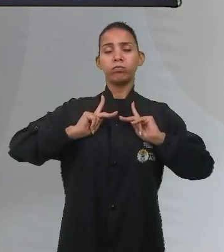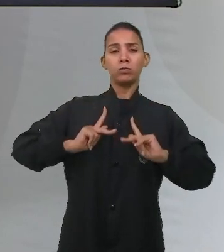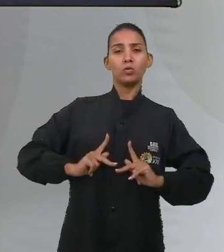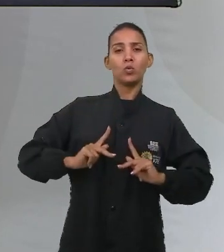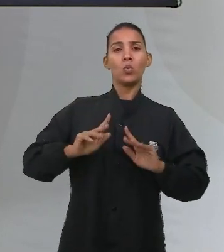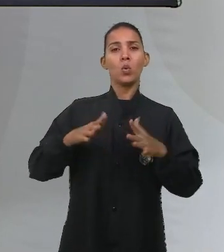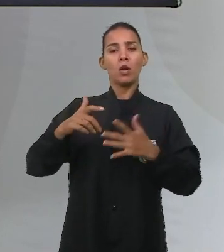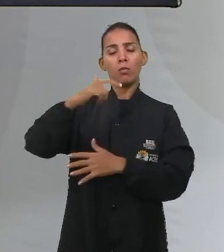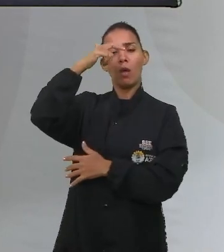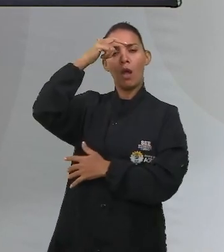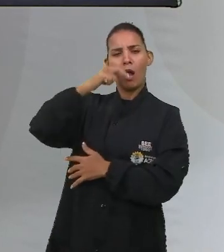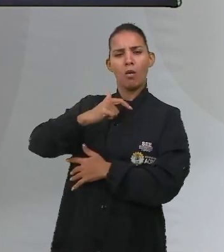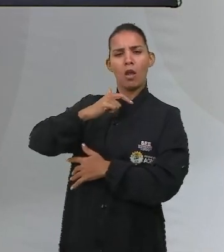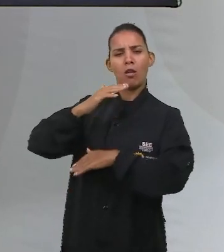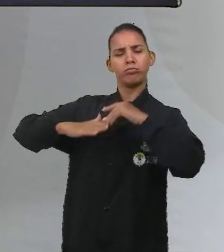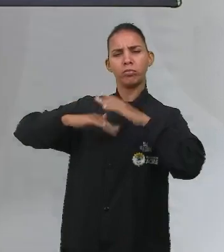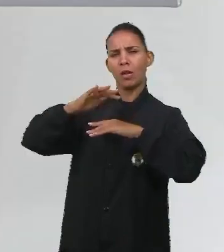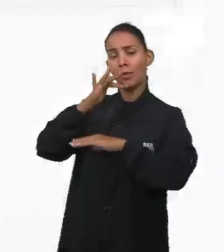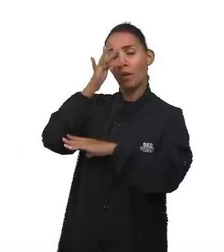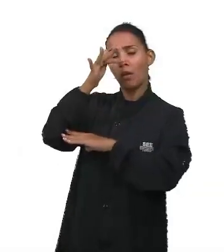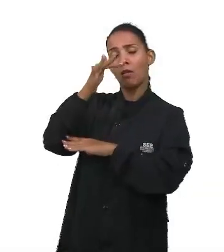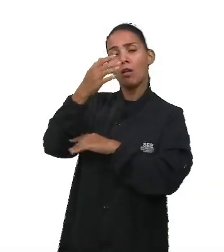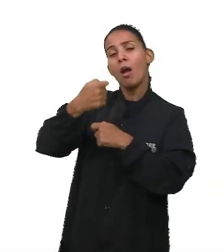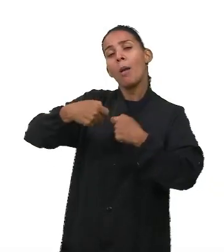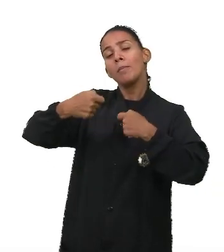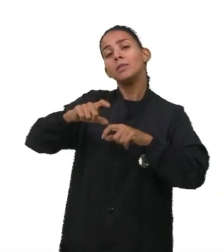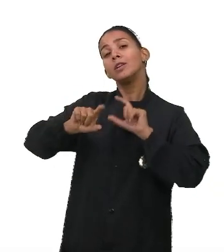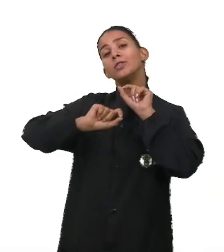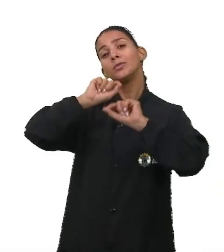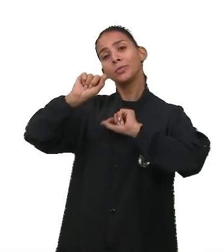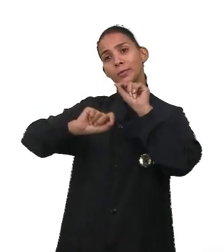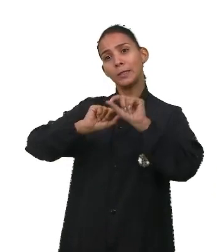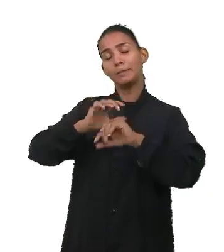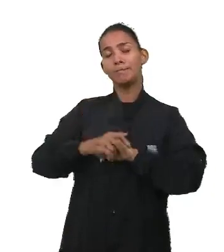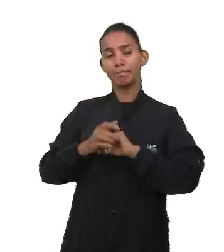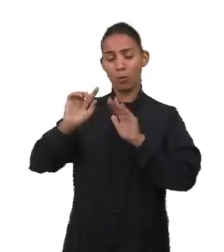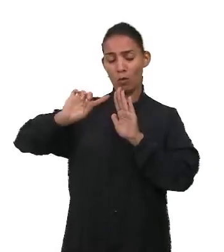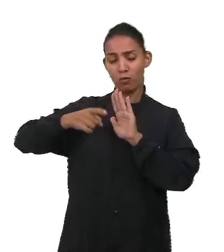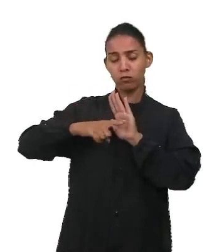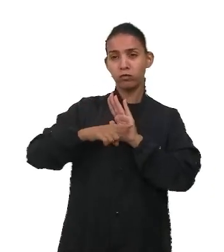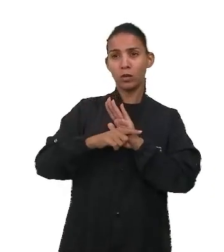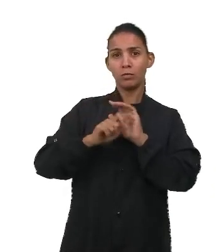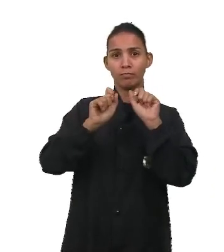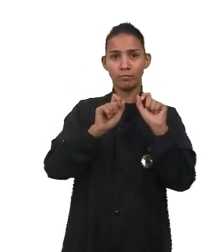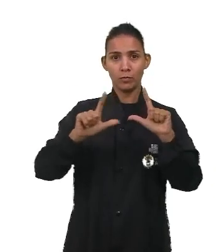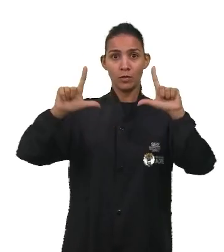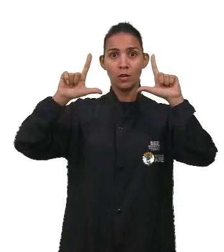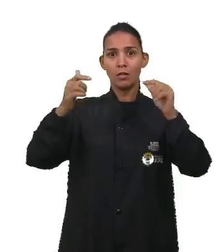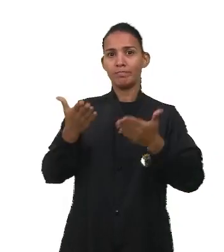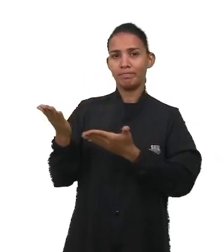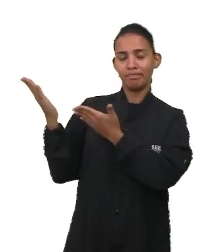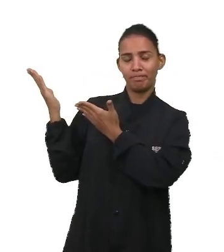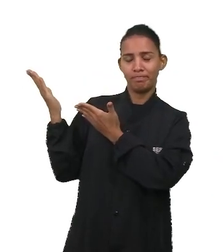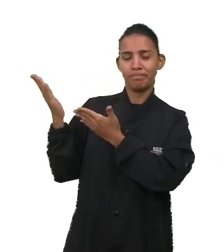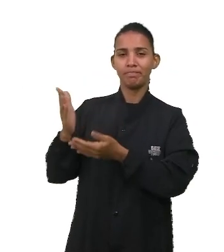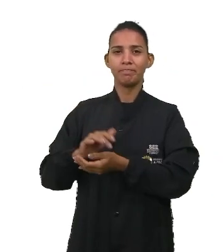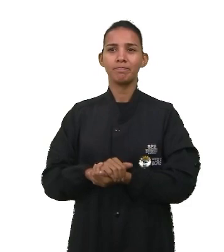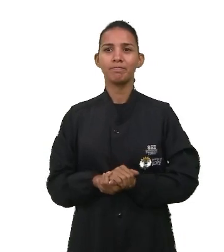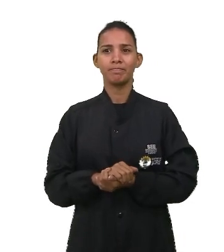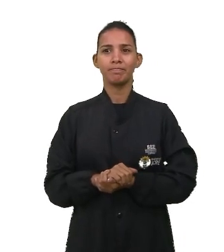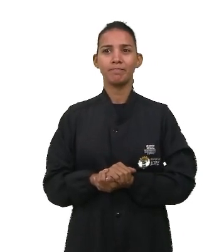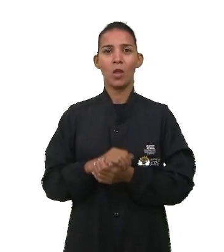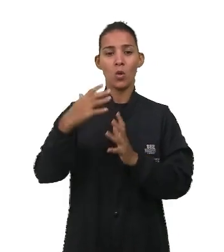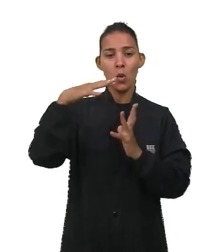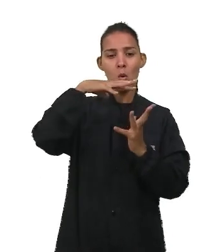esse profissional do futuro? Vamos aprofundar a partir de agora? Então, em tela, visualizem. O mundo do